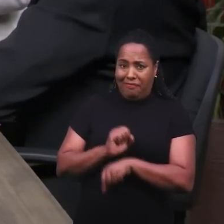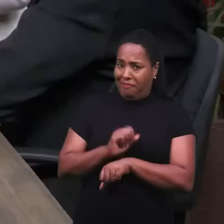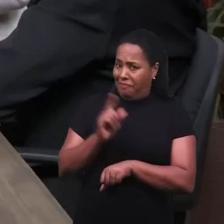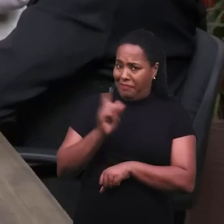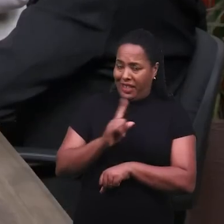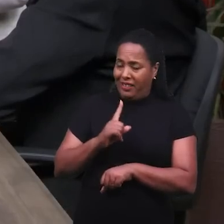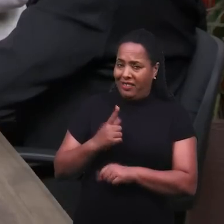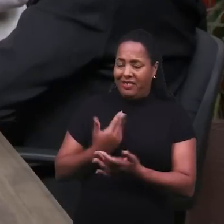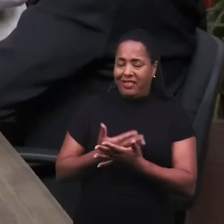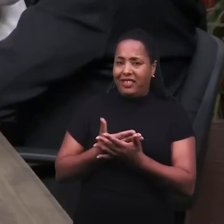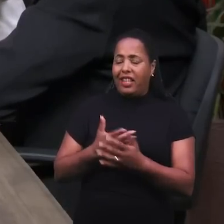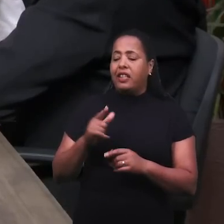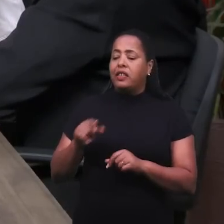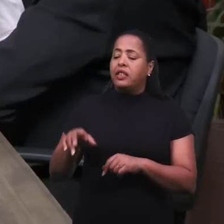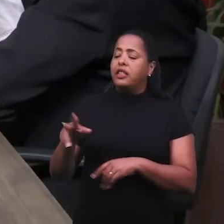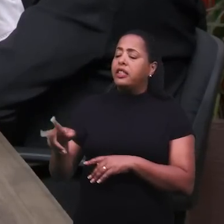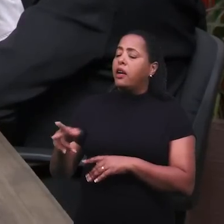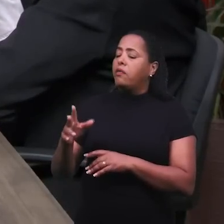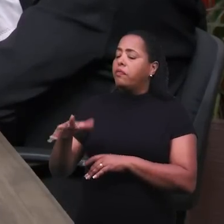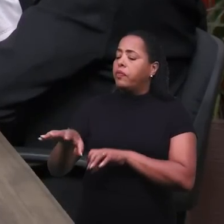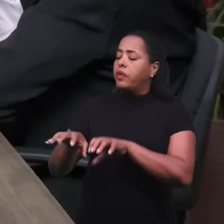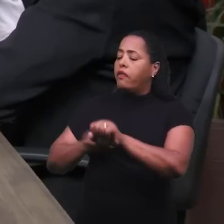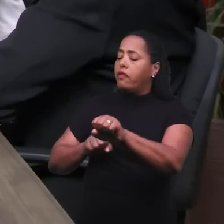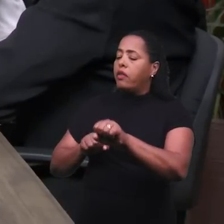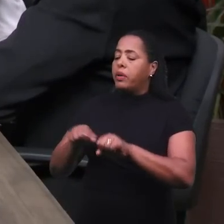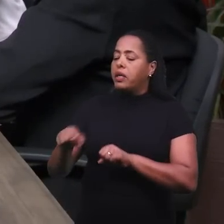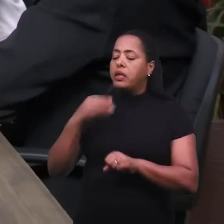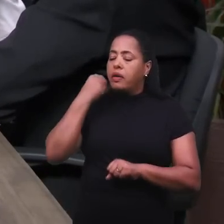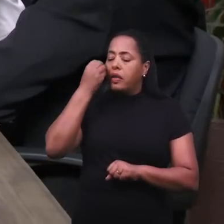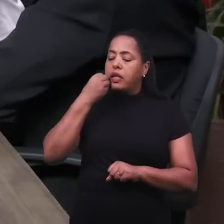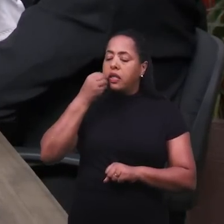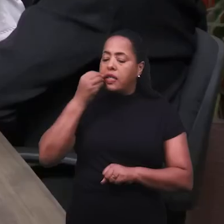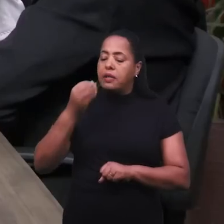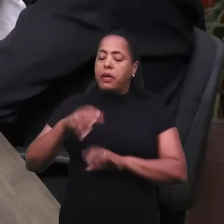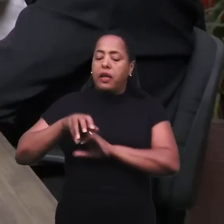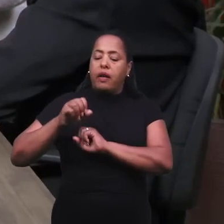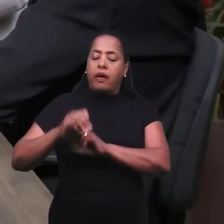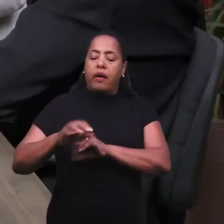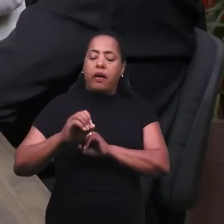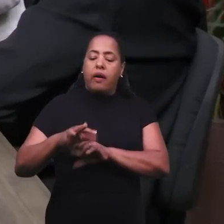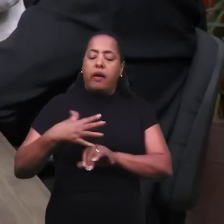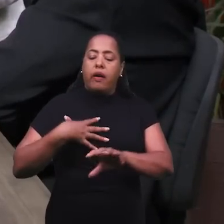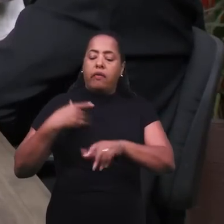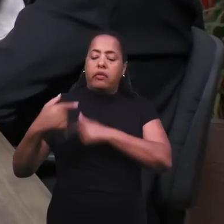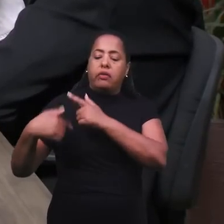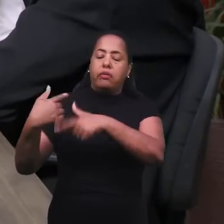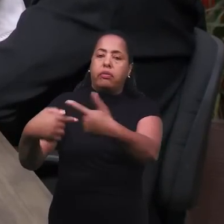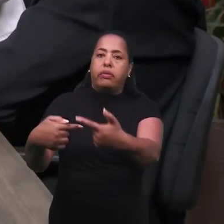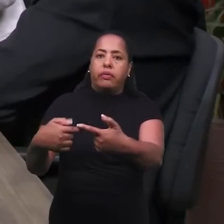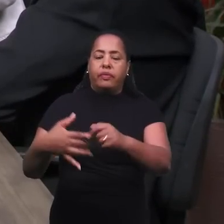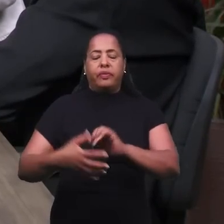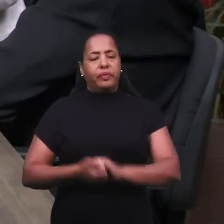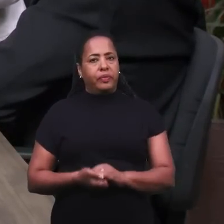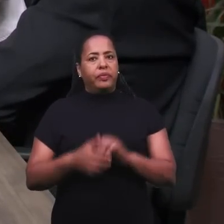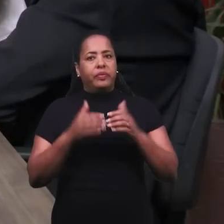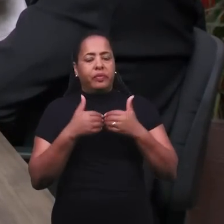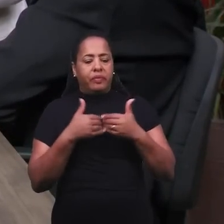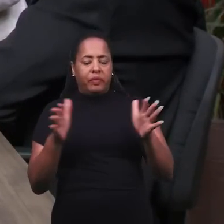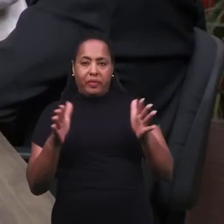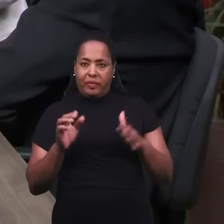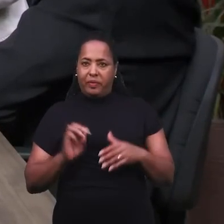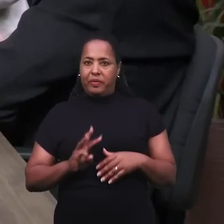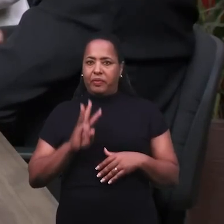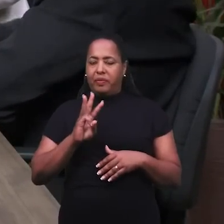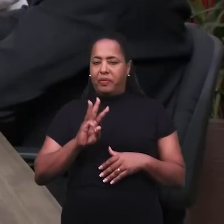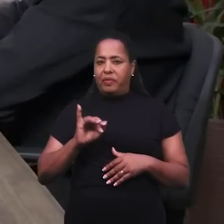formação definida, poder ele sim ser esta experiência para os seus próprios filhos. Então eu abro aqui para vocês. Você